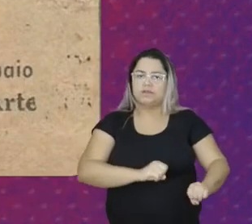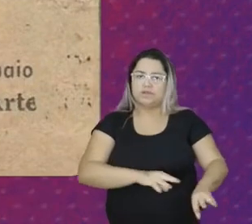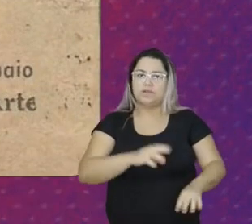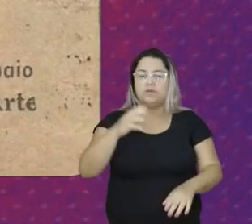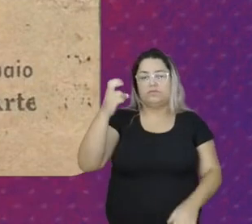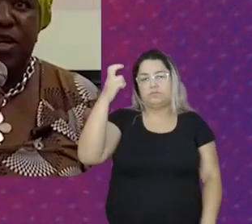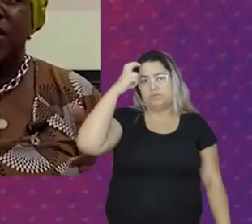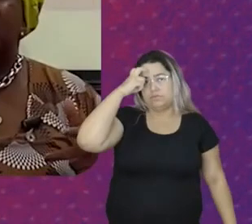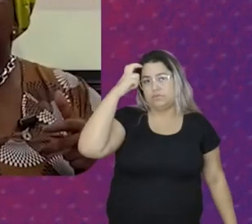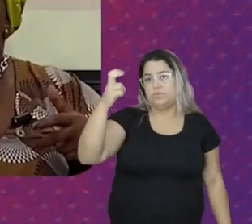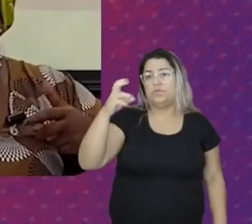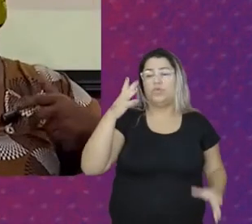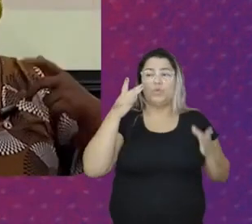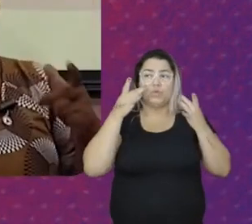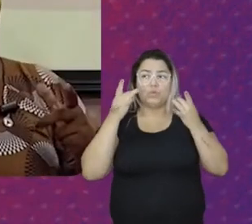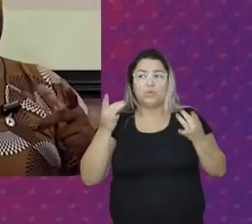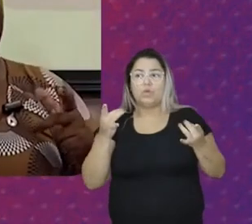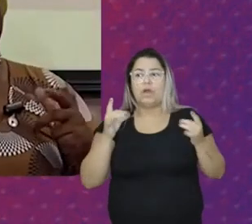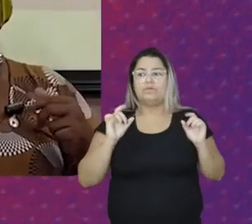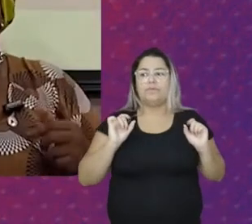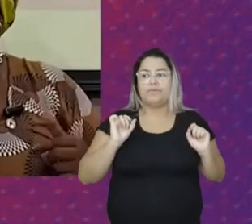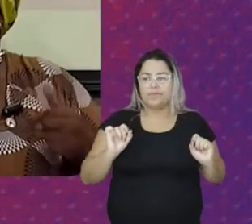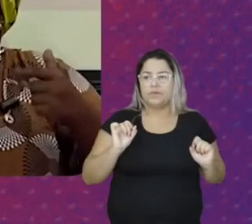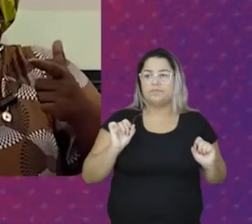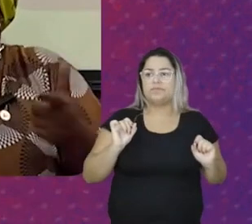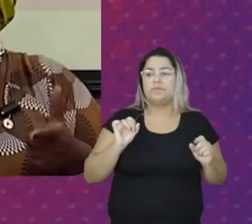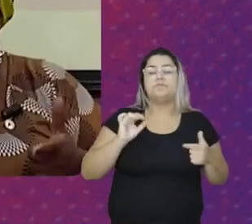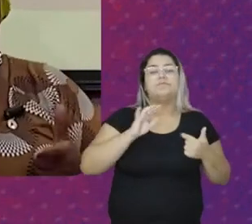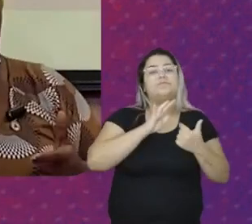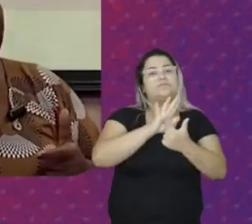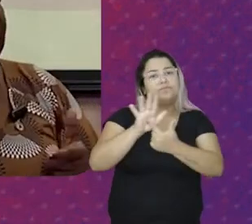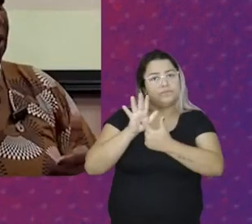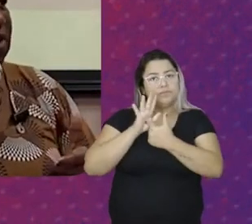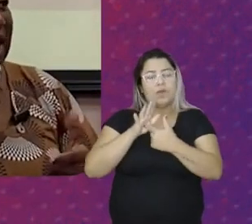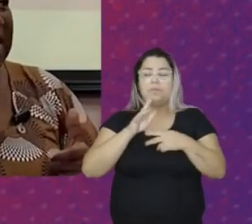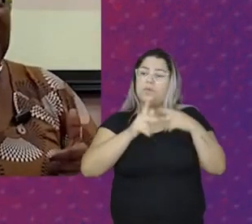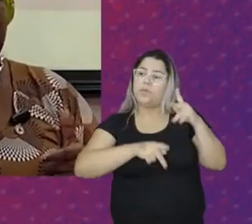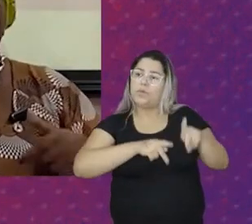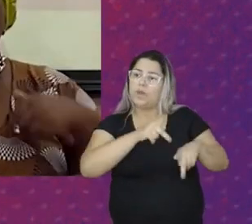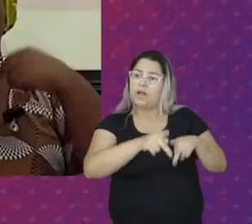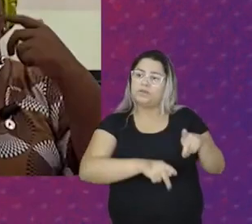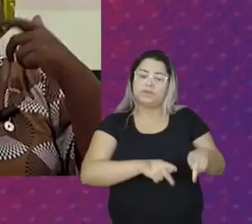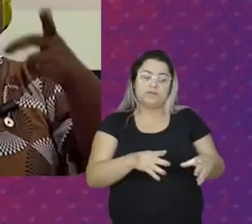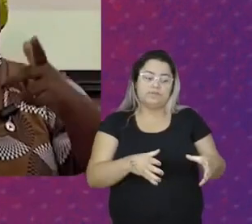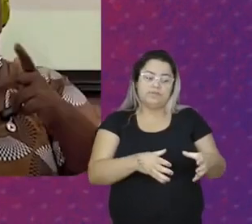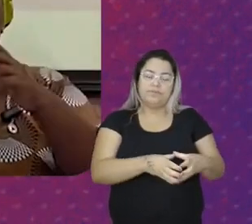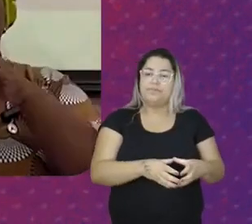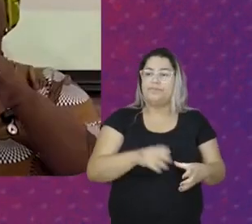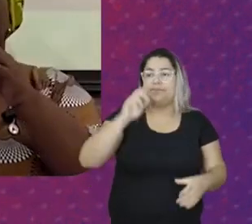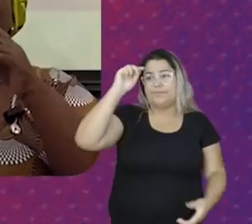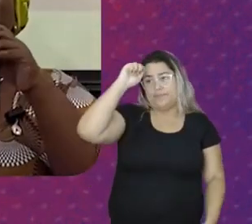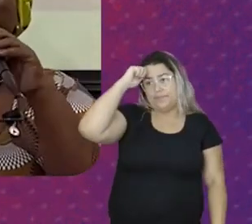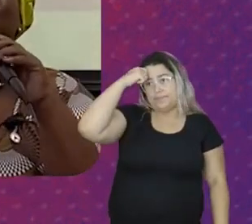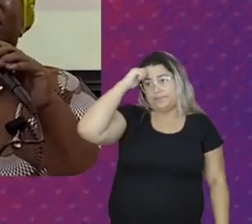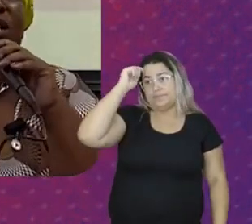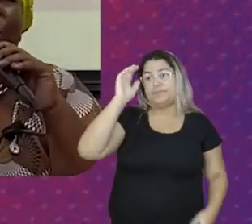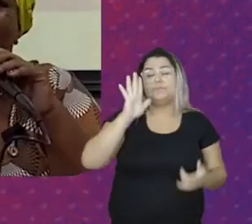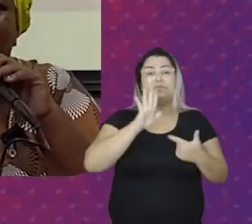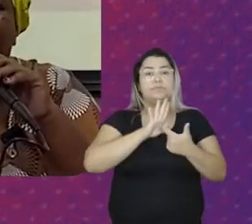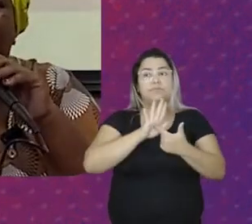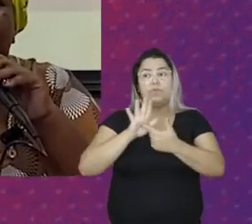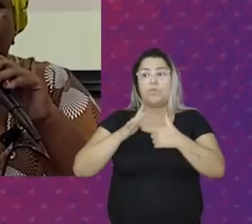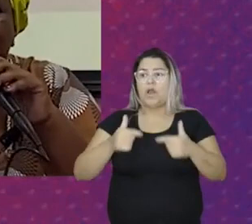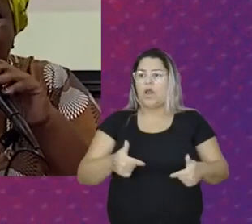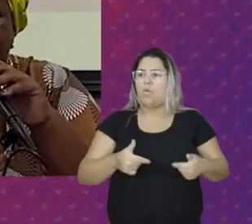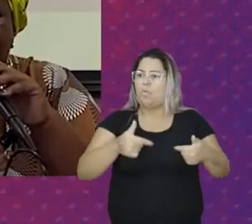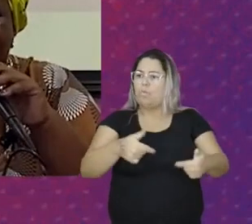do teatro, que era uma forma de você apresentar a população negra de uma outra forma. Uma luta que